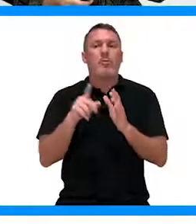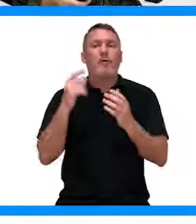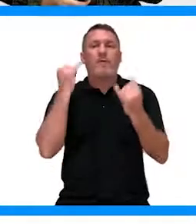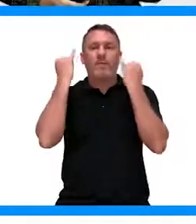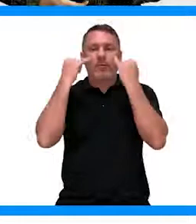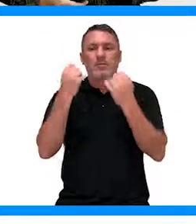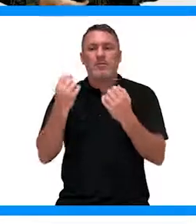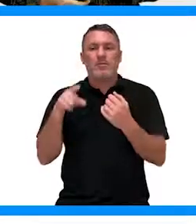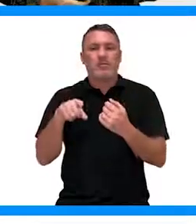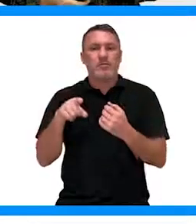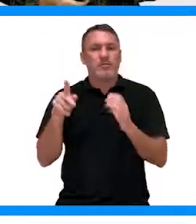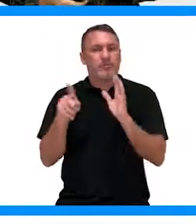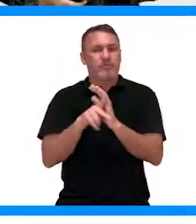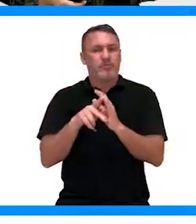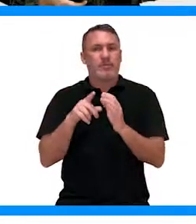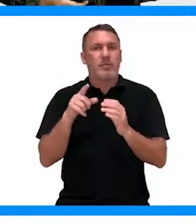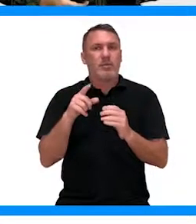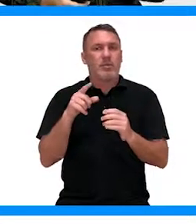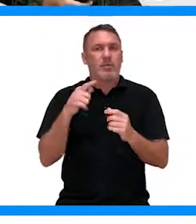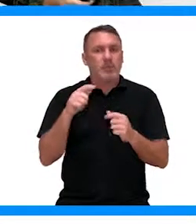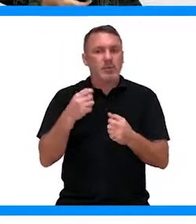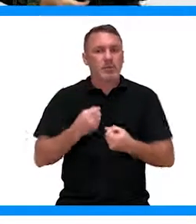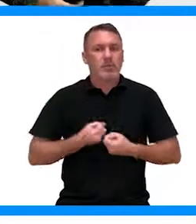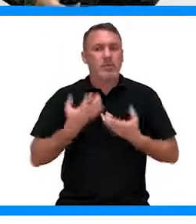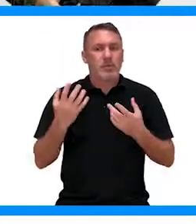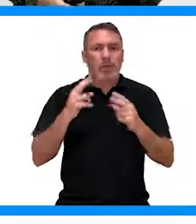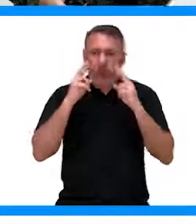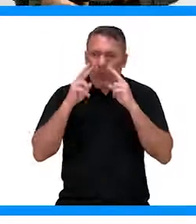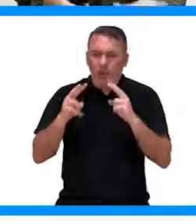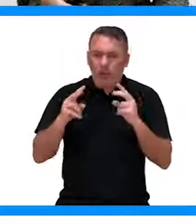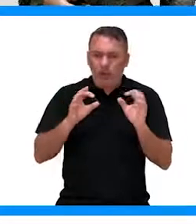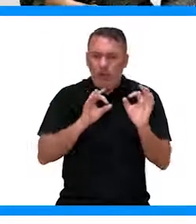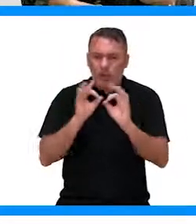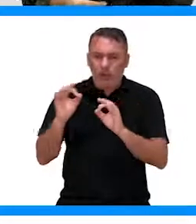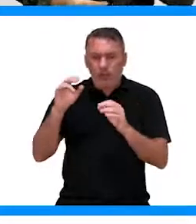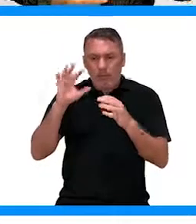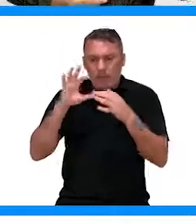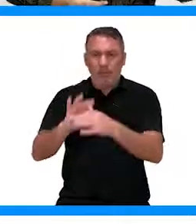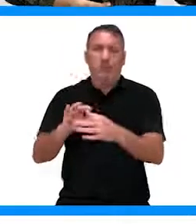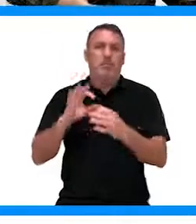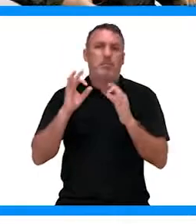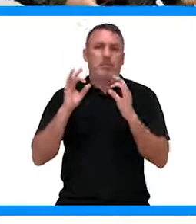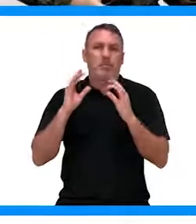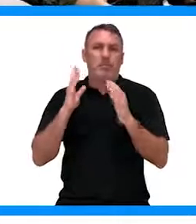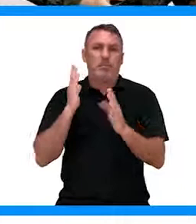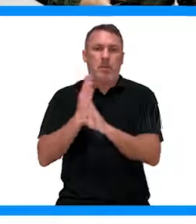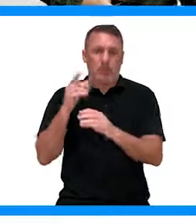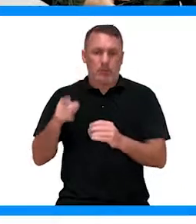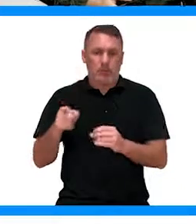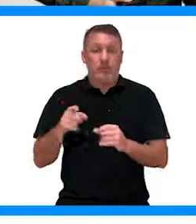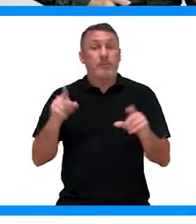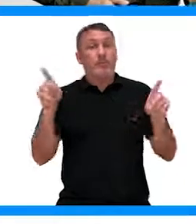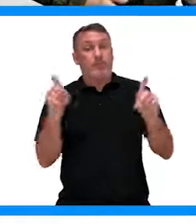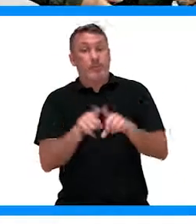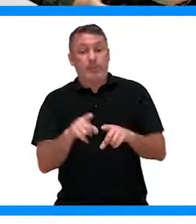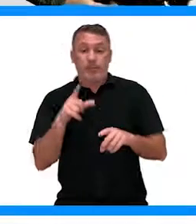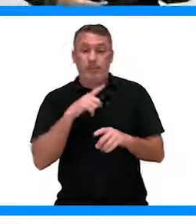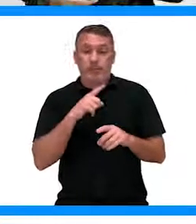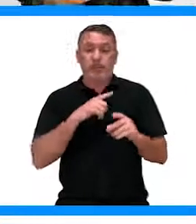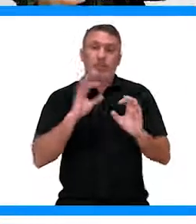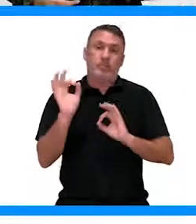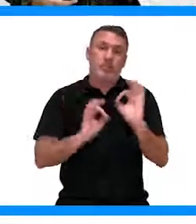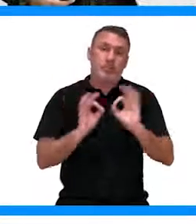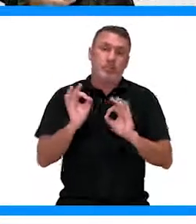na própria mensagem. Quer dizer, que é chamar a atenção para o que está ali escrito, para a mensagem propriamente dita, né?